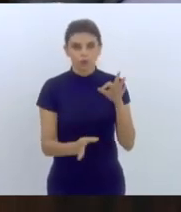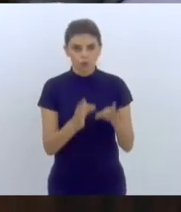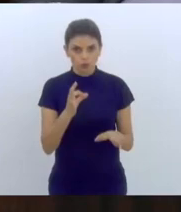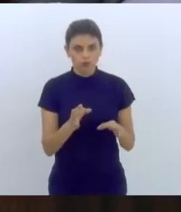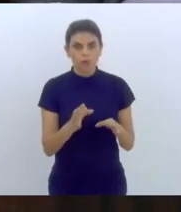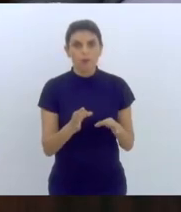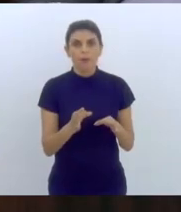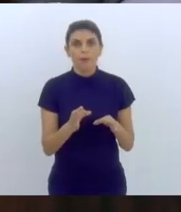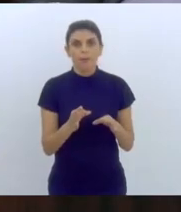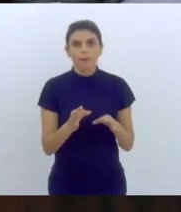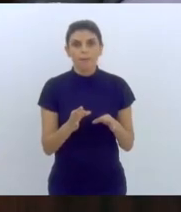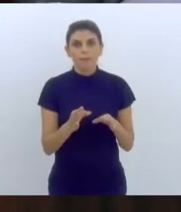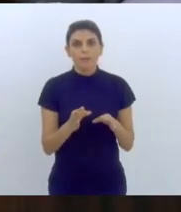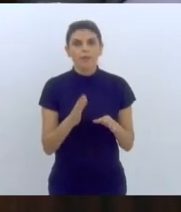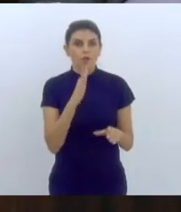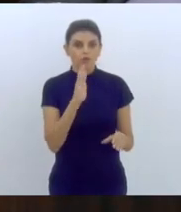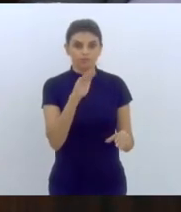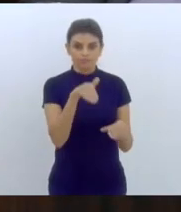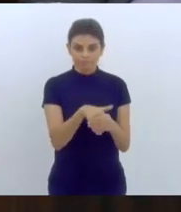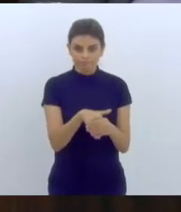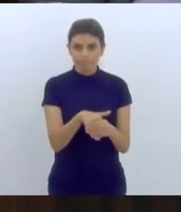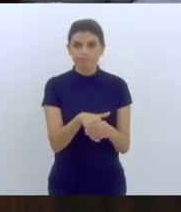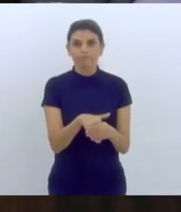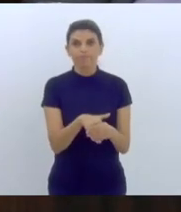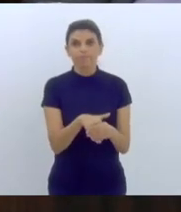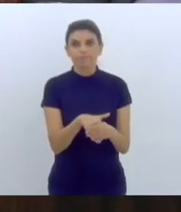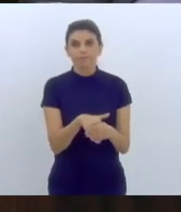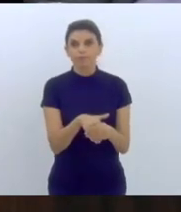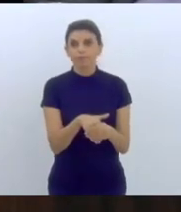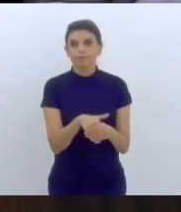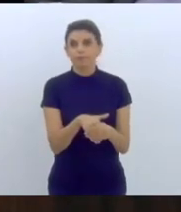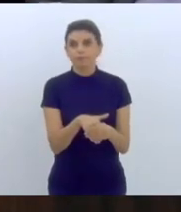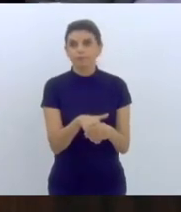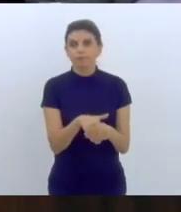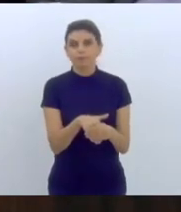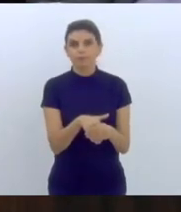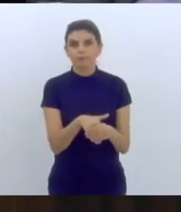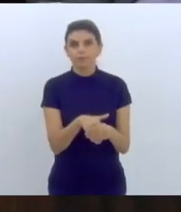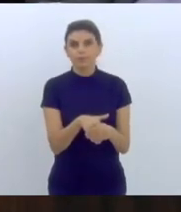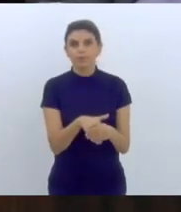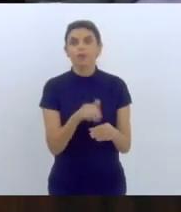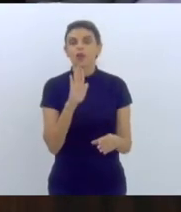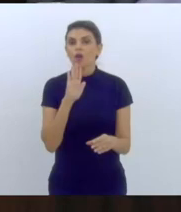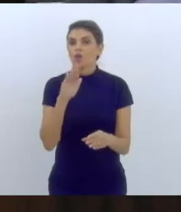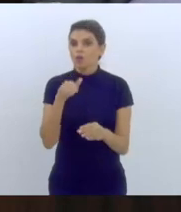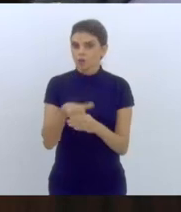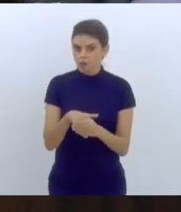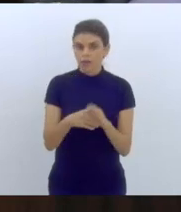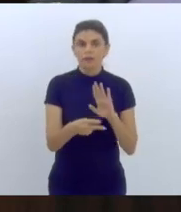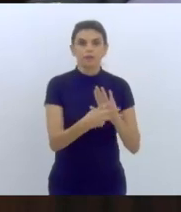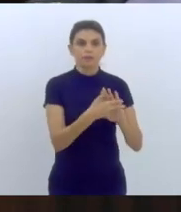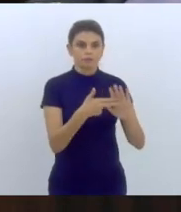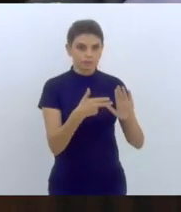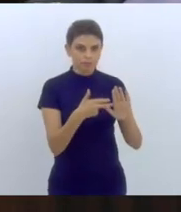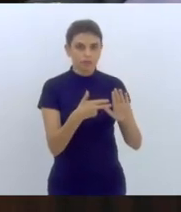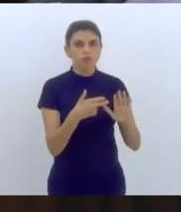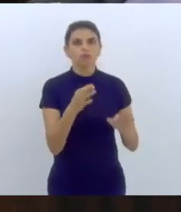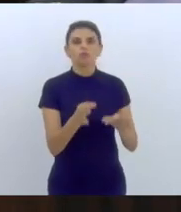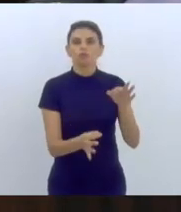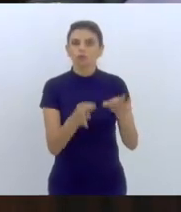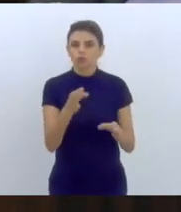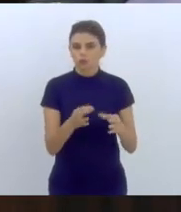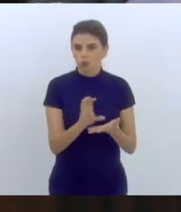Então, a presidência irá em votação. As emendas da Comissão de Justiça. Em votação, as emendas da Comissão de Constituição e